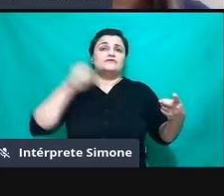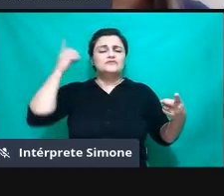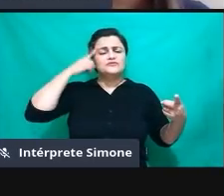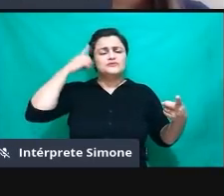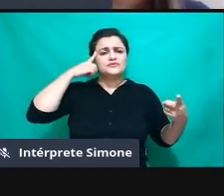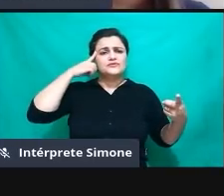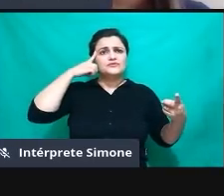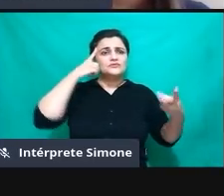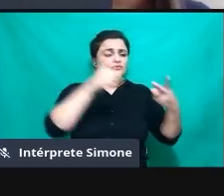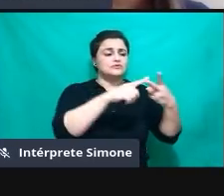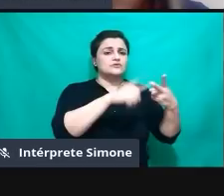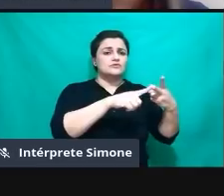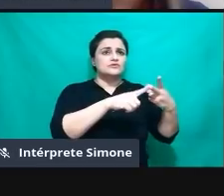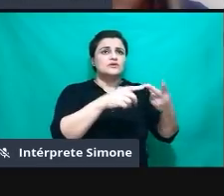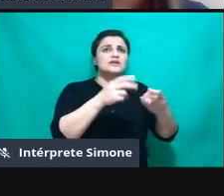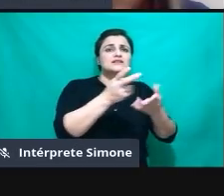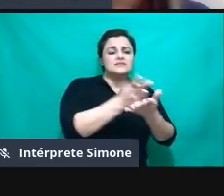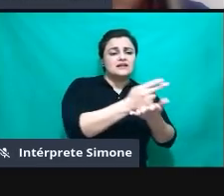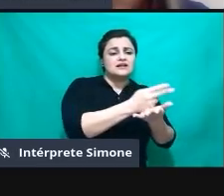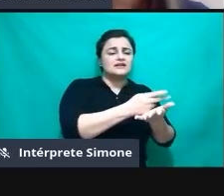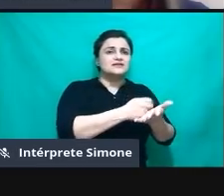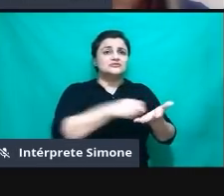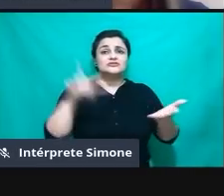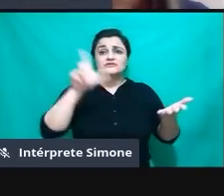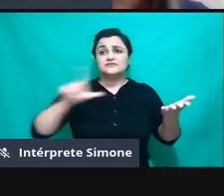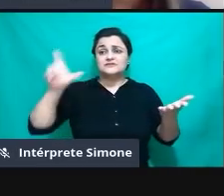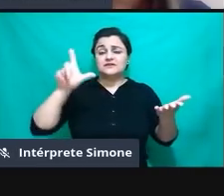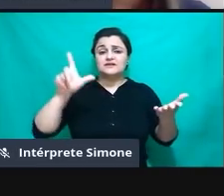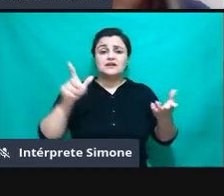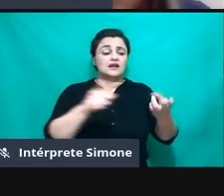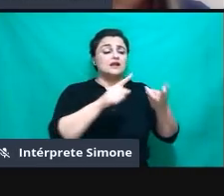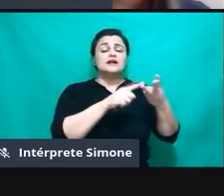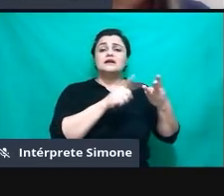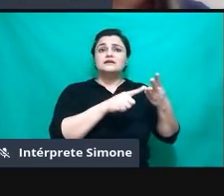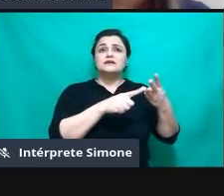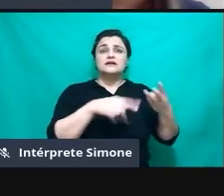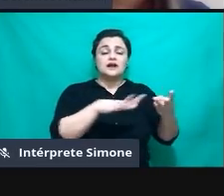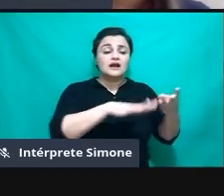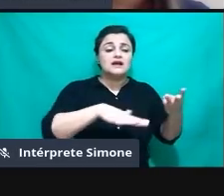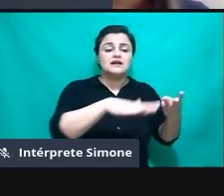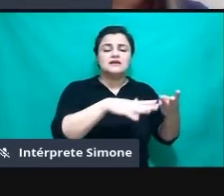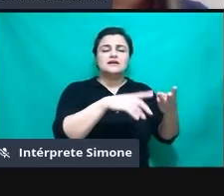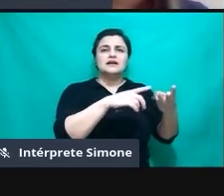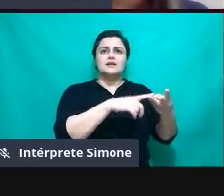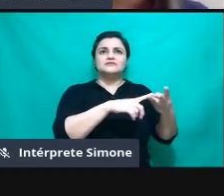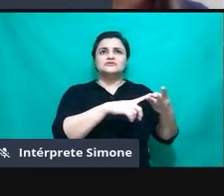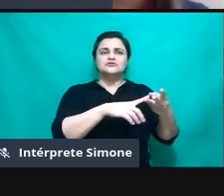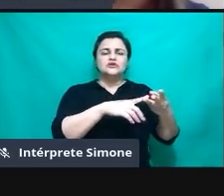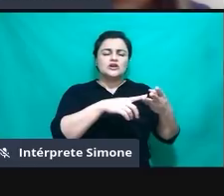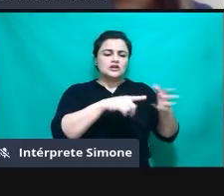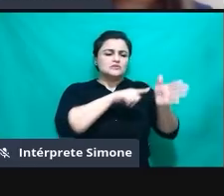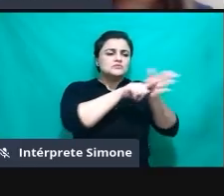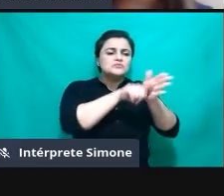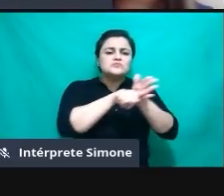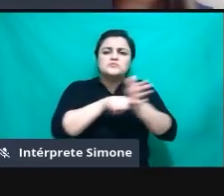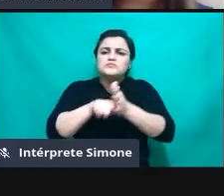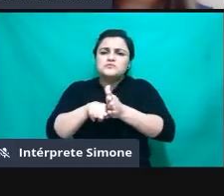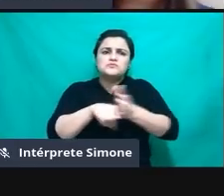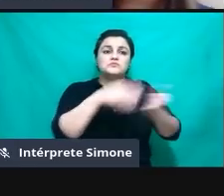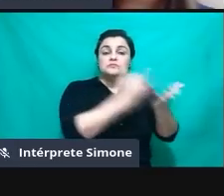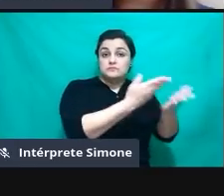artístico-literário, campo da vida pública e o campo das práticas de estudo e pesquisa. São esses 4 campos